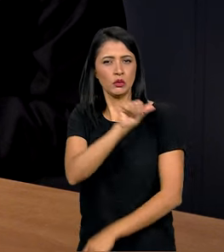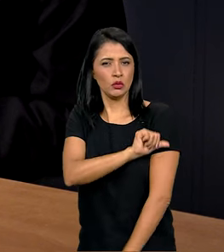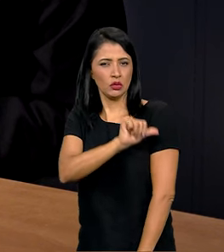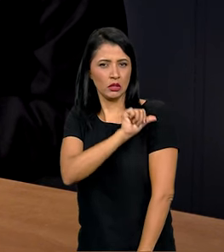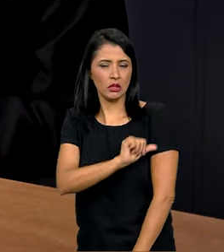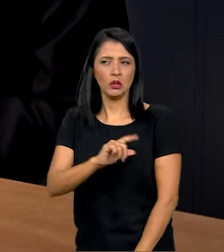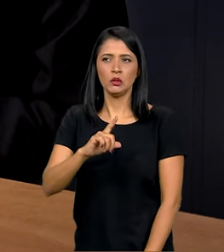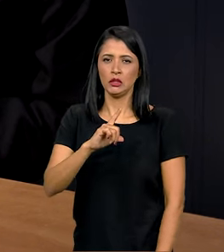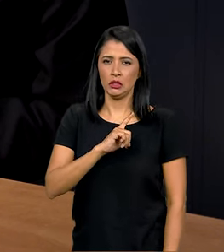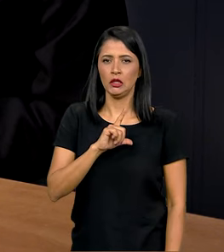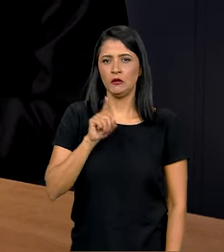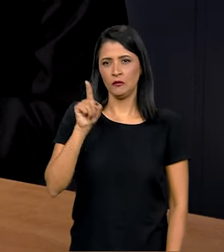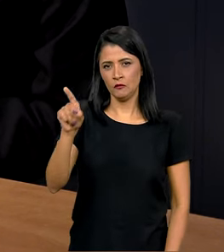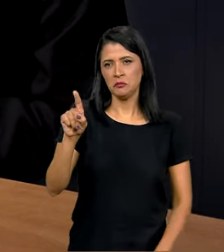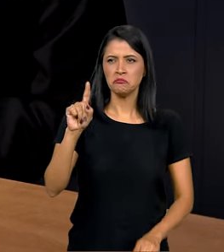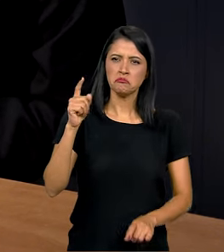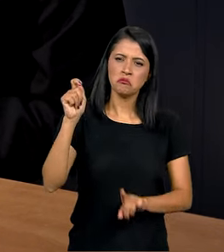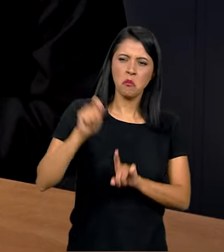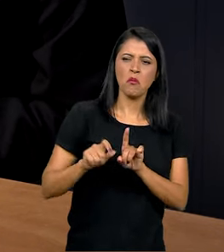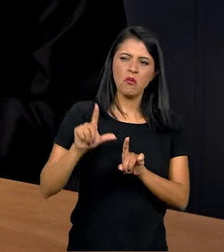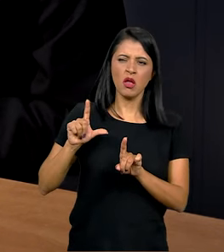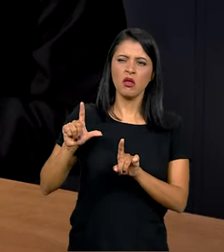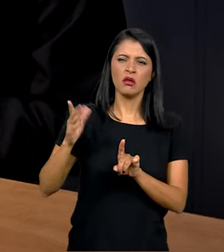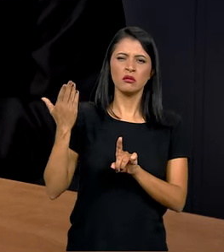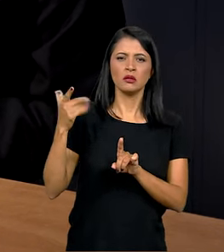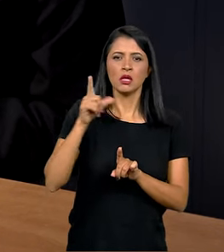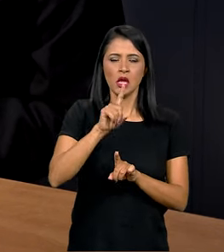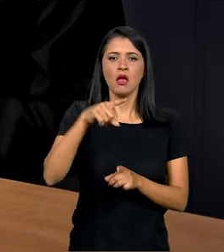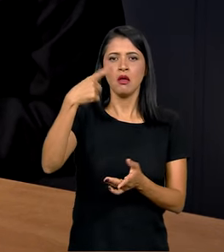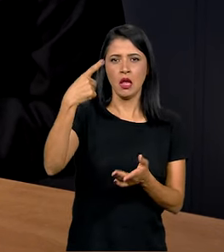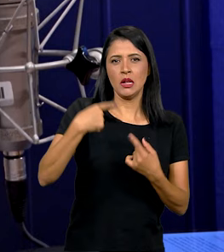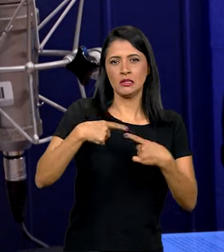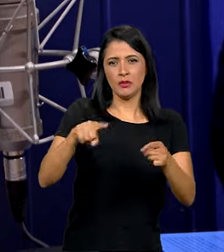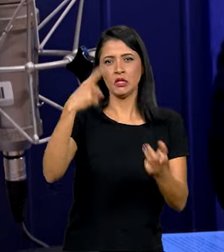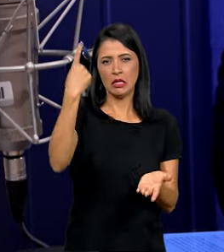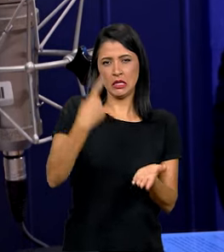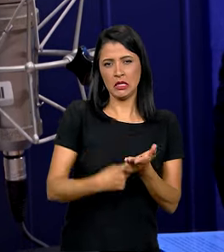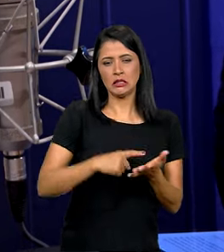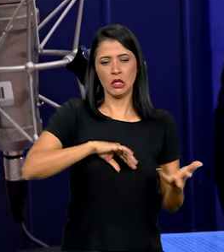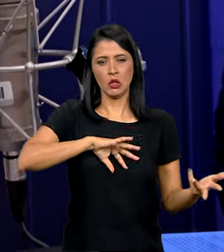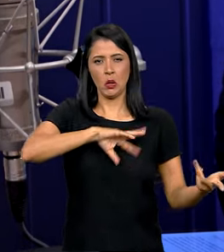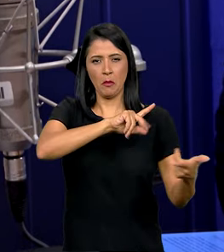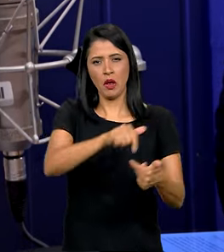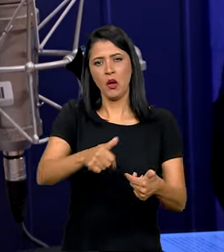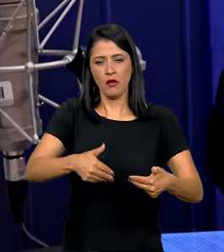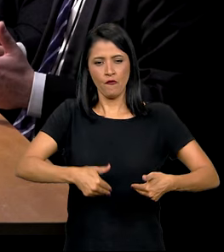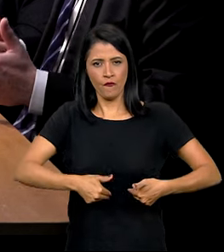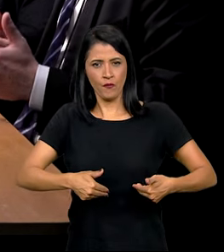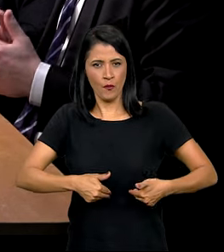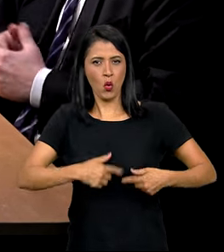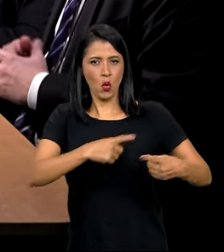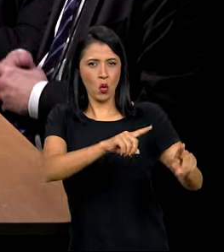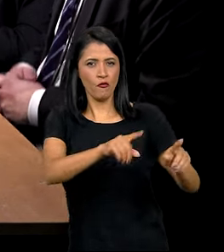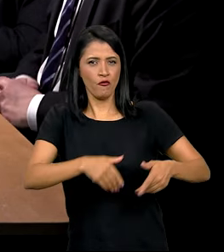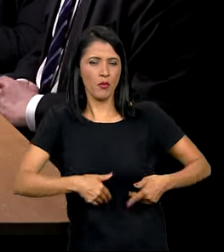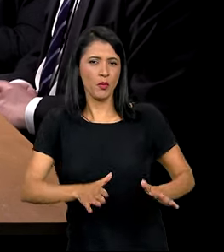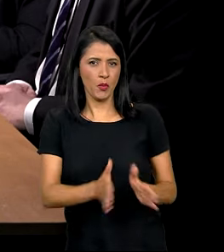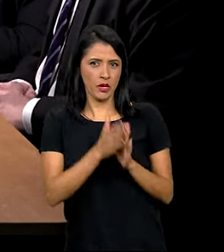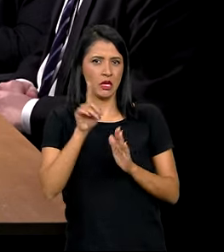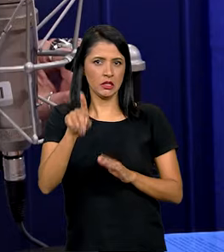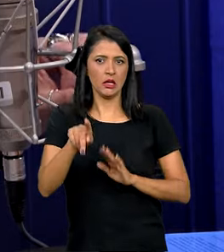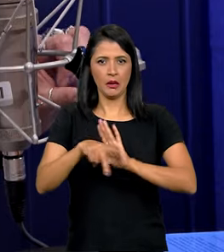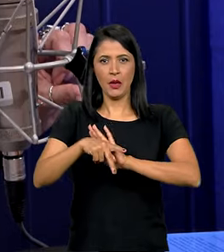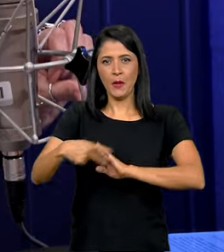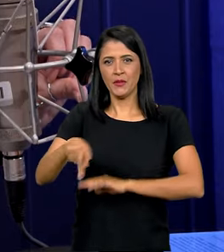Rio de Janeiro há cerca de um mês a o lançamento da Aliança Global contra a fome e a pobreza pelo presidente Lula para São